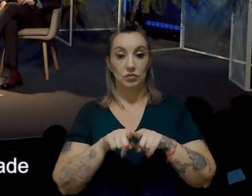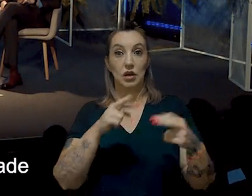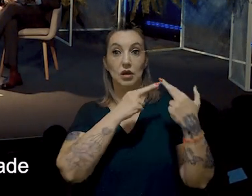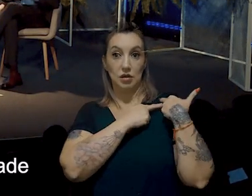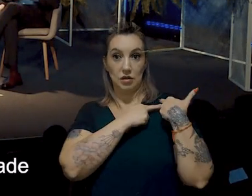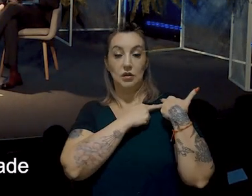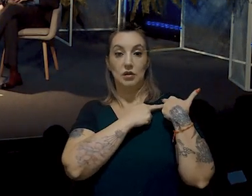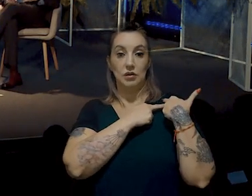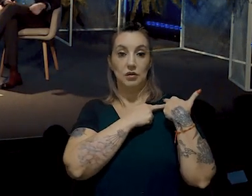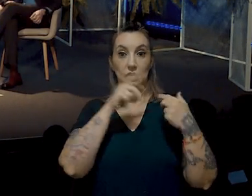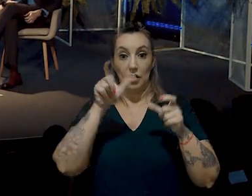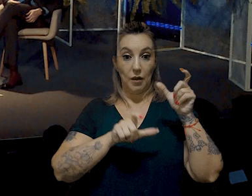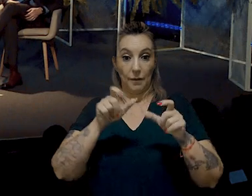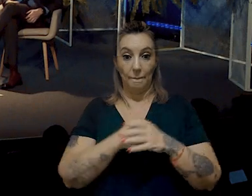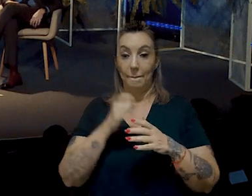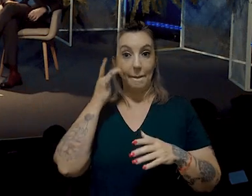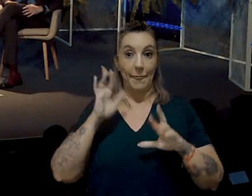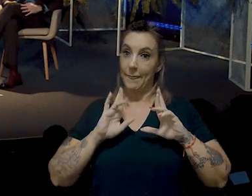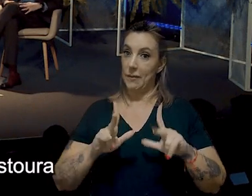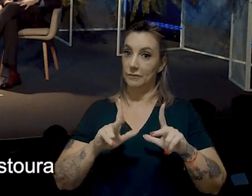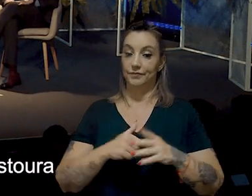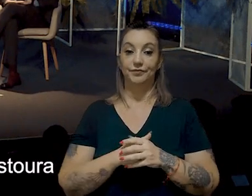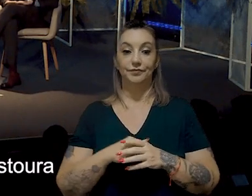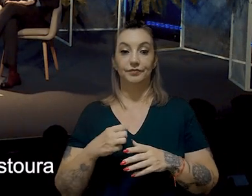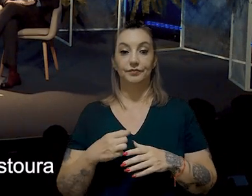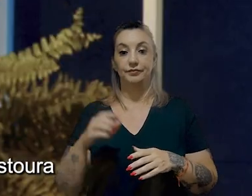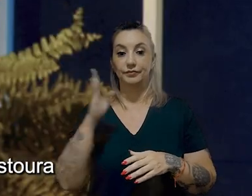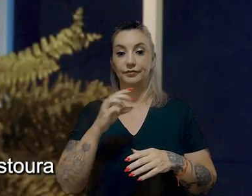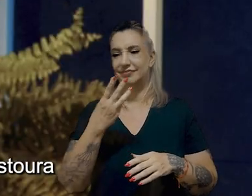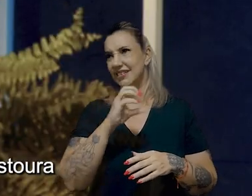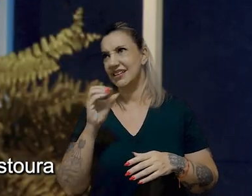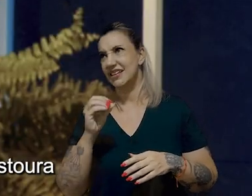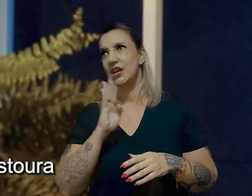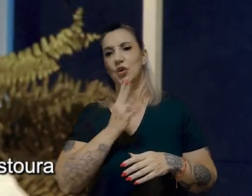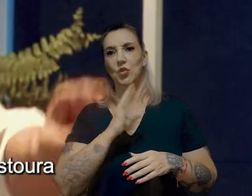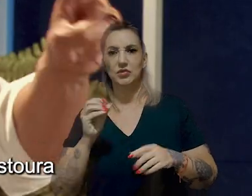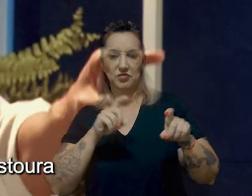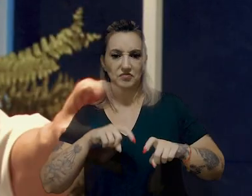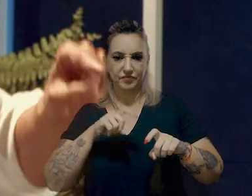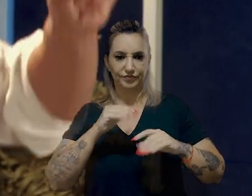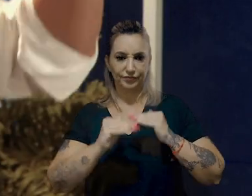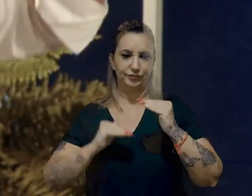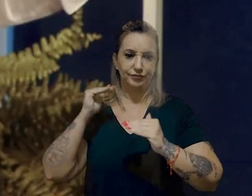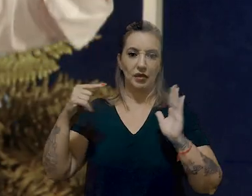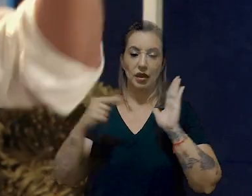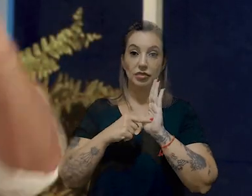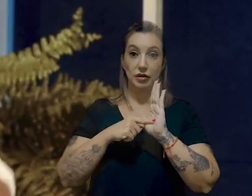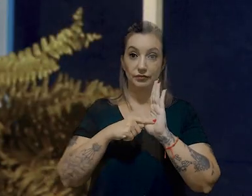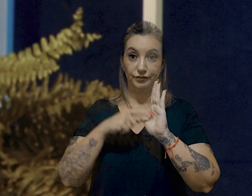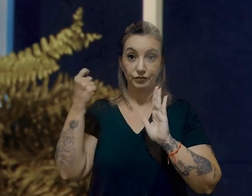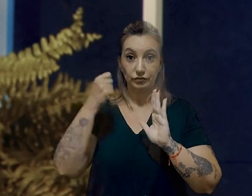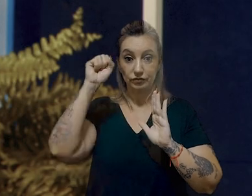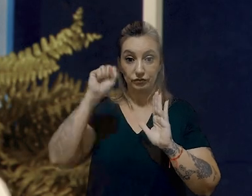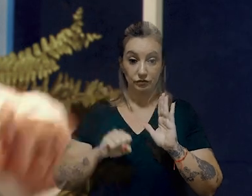temos responsabilidade com aqueles produtores Mas não é fácil imagina nós temos 300 400 produtores e estora a denúncia no Rio